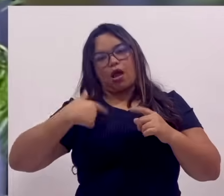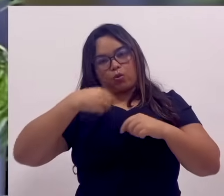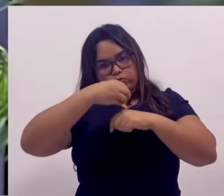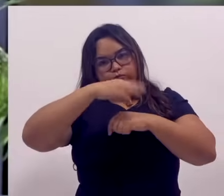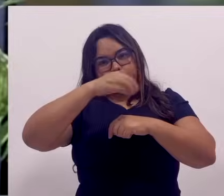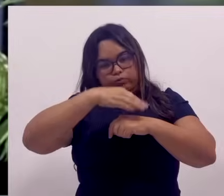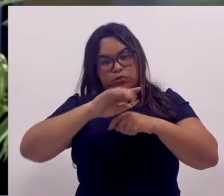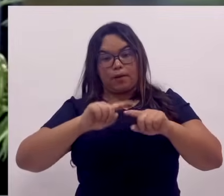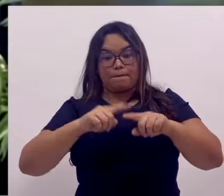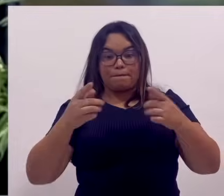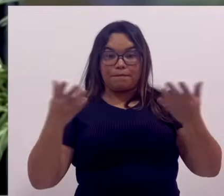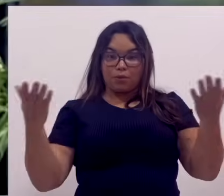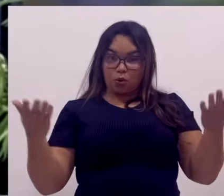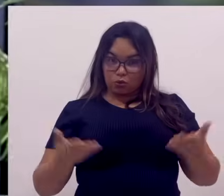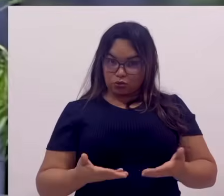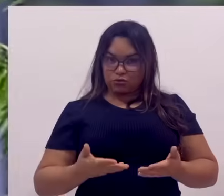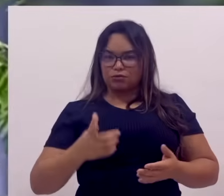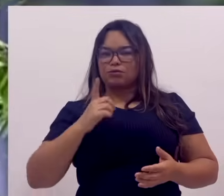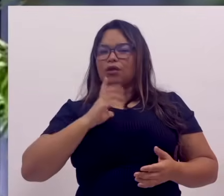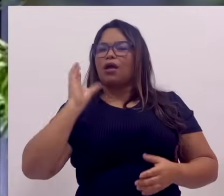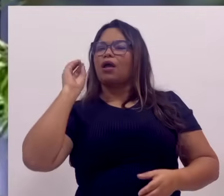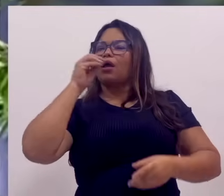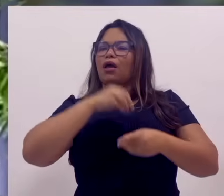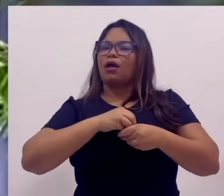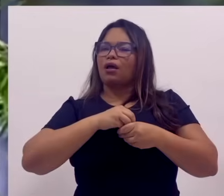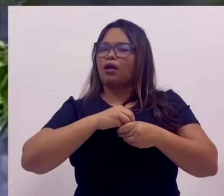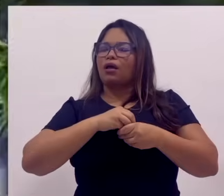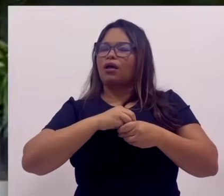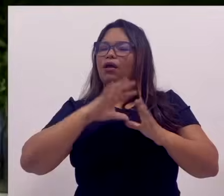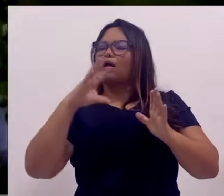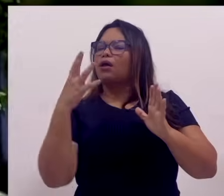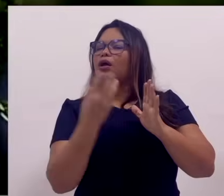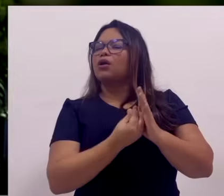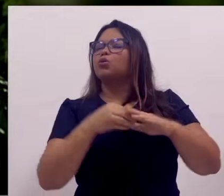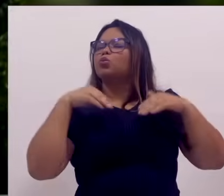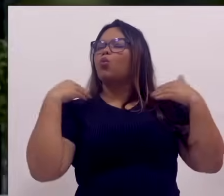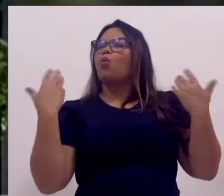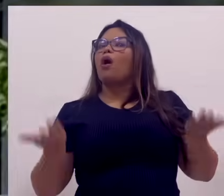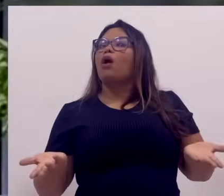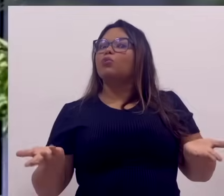palestras, sem dúvida. Mas aqui está localizada em que igreja?